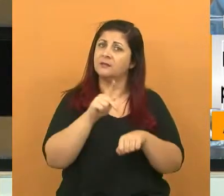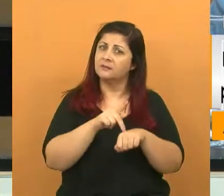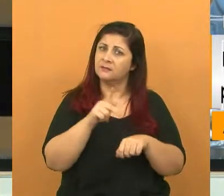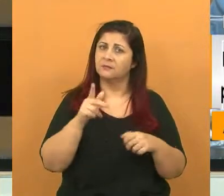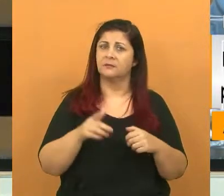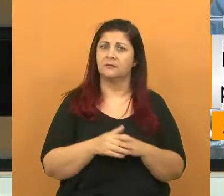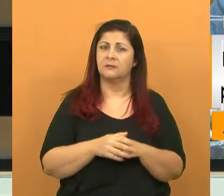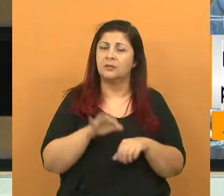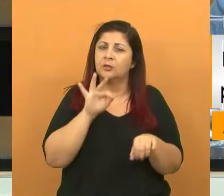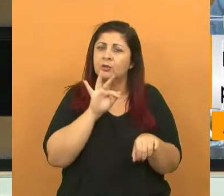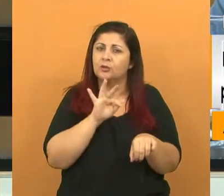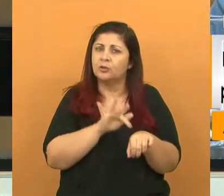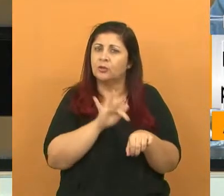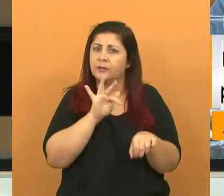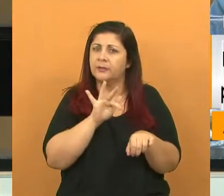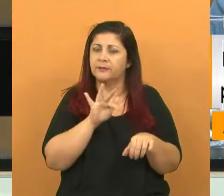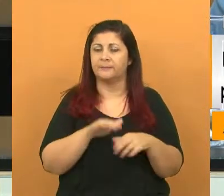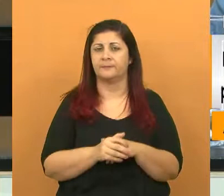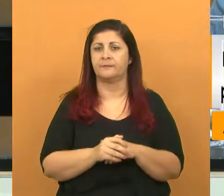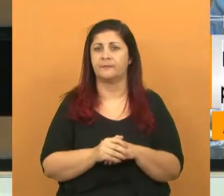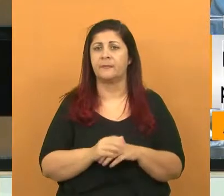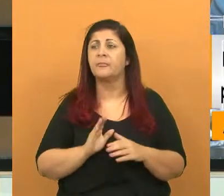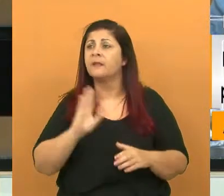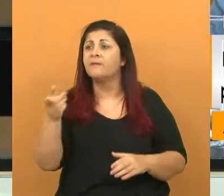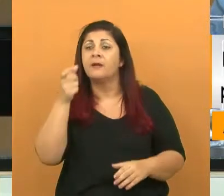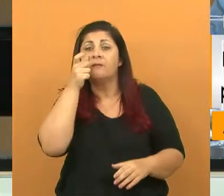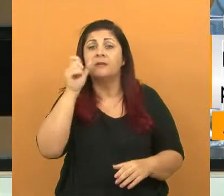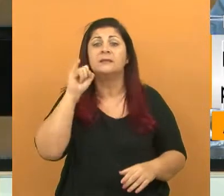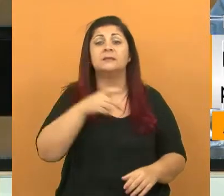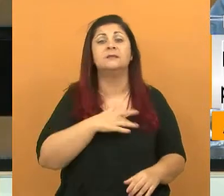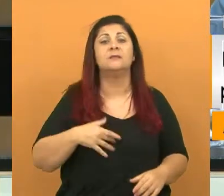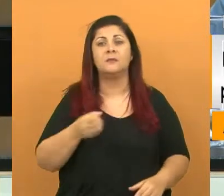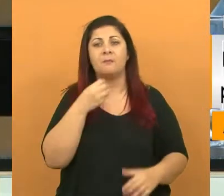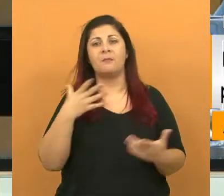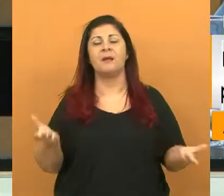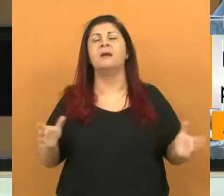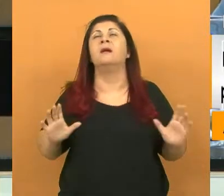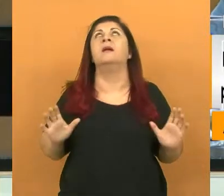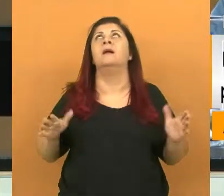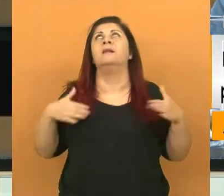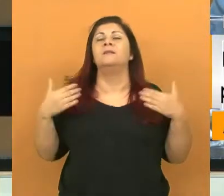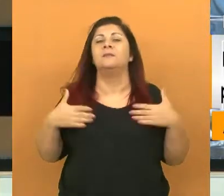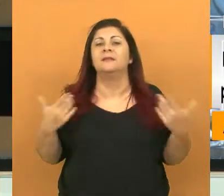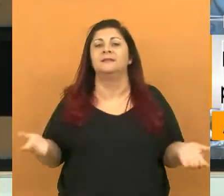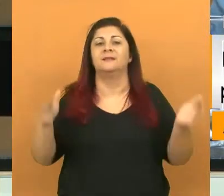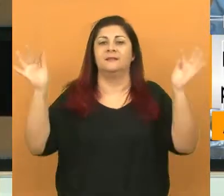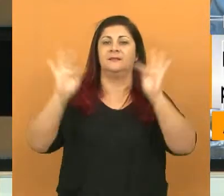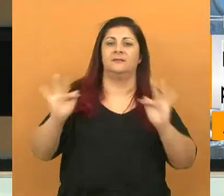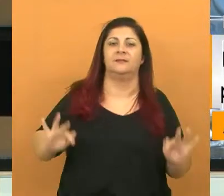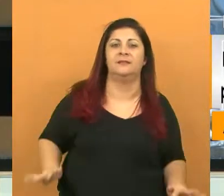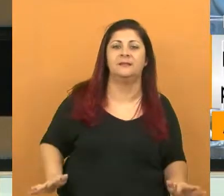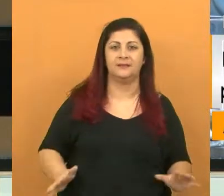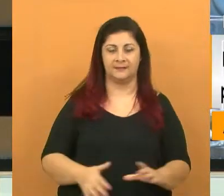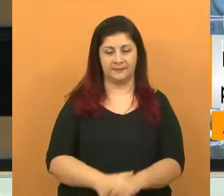ir uma vez lá e detectar que está tudo bem com a sua saúde, ele pode gozar de todas as suas